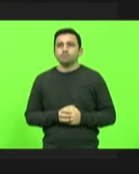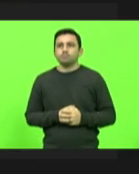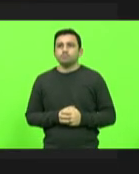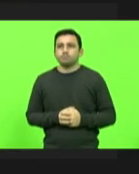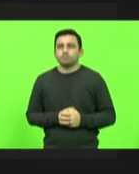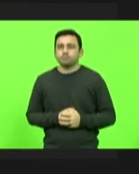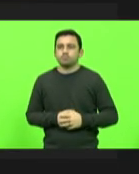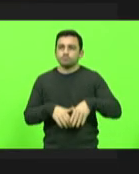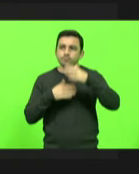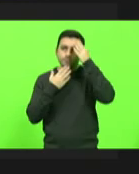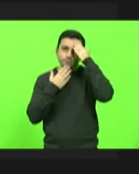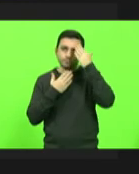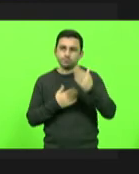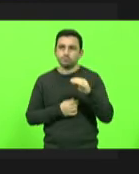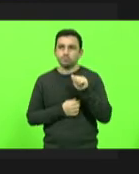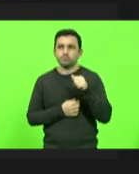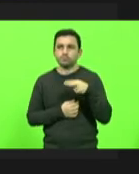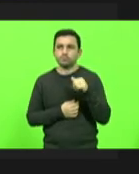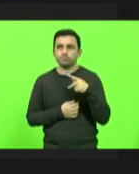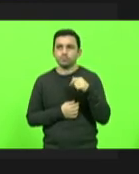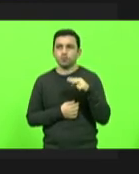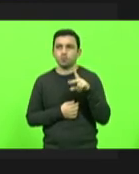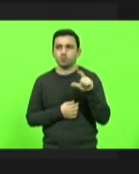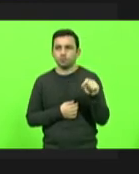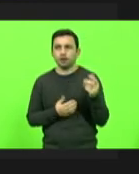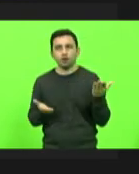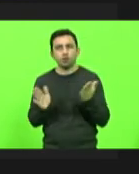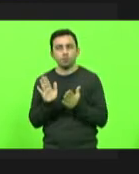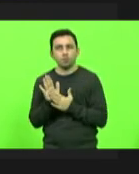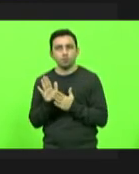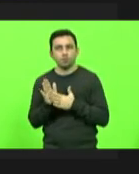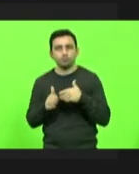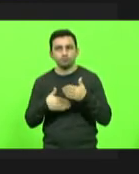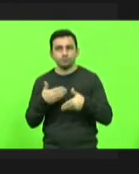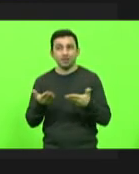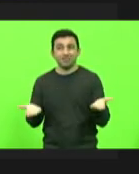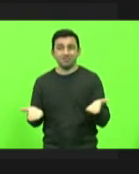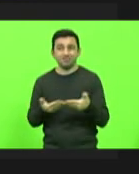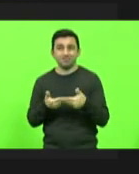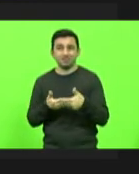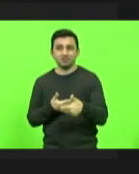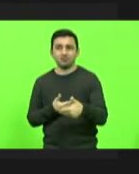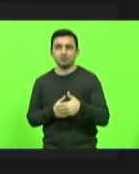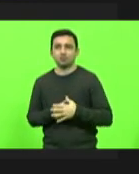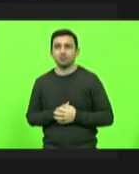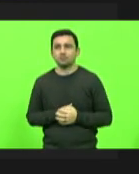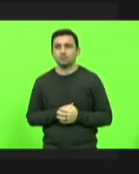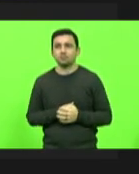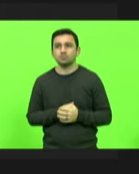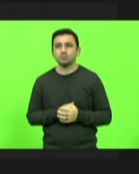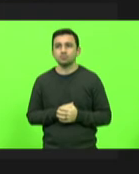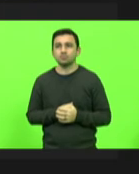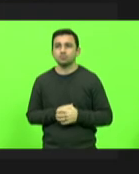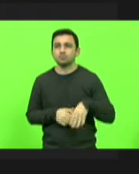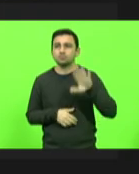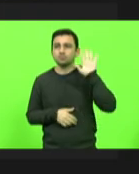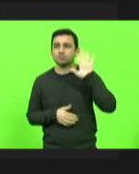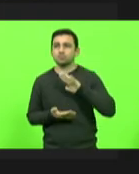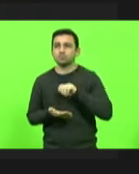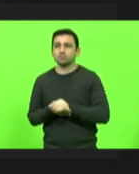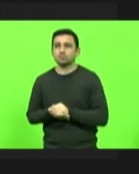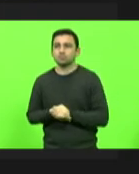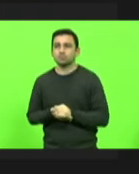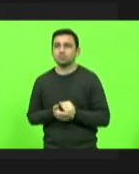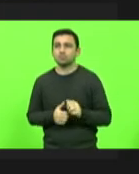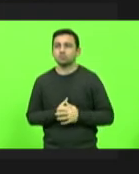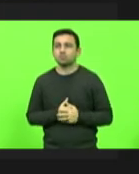Obrigada, doutora Ana Paula. Eu quero propor aqui um encaminhamento a partir, inclusive... Deputada, eu me inscrevo. Okay. Me inscrevo